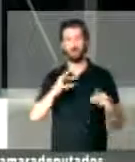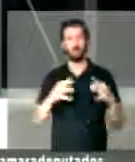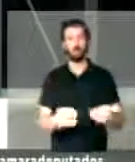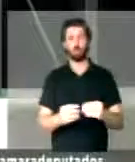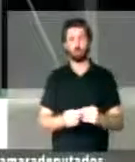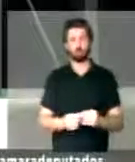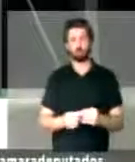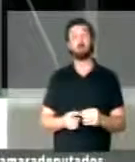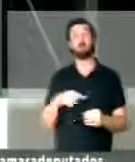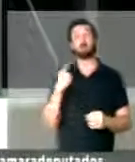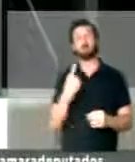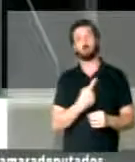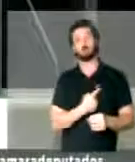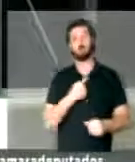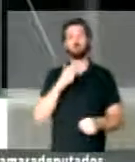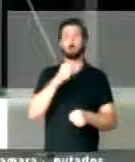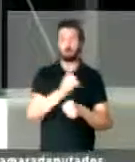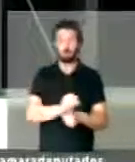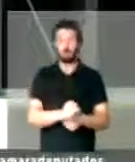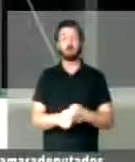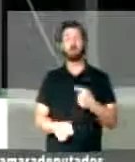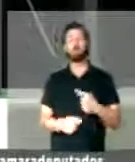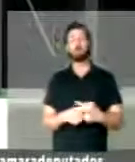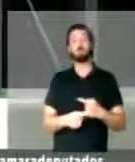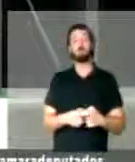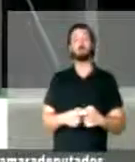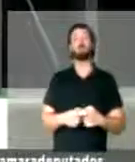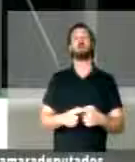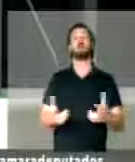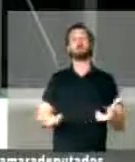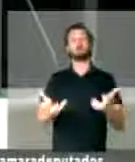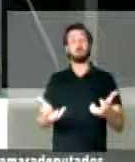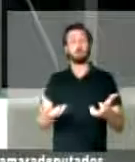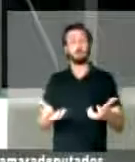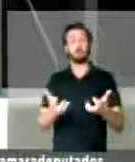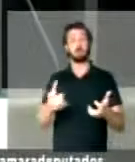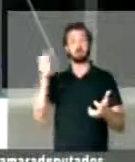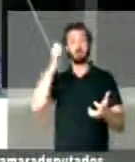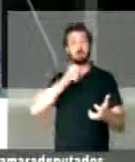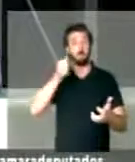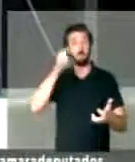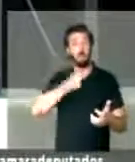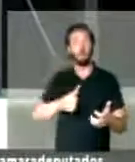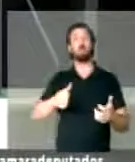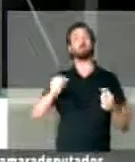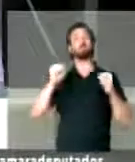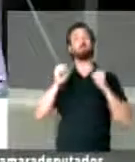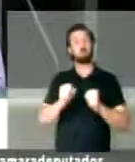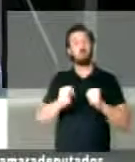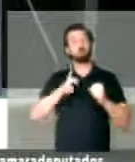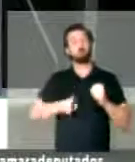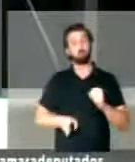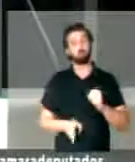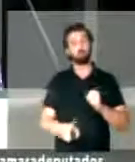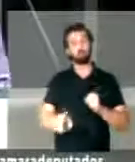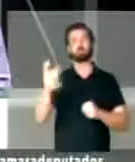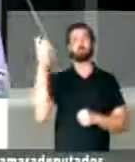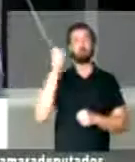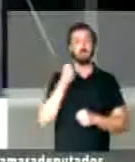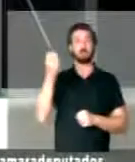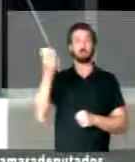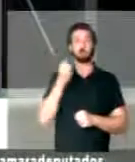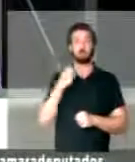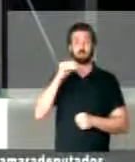trabalhadoras. Nós estamos parando porque nós queremos que as mulheres continuem